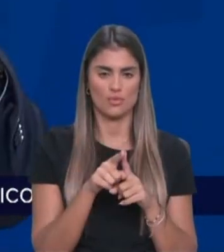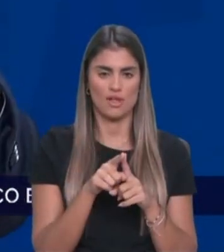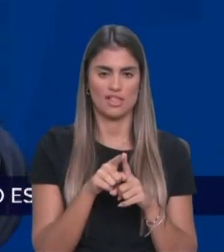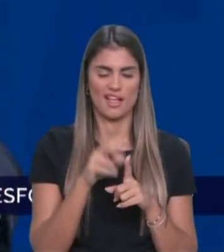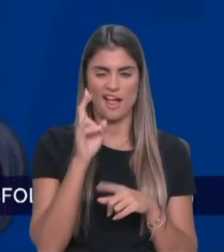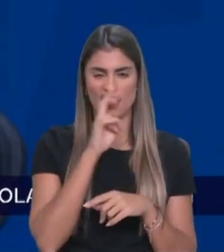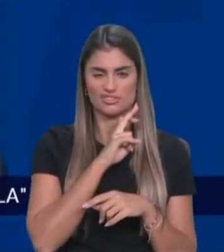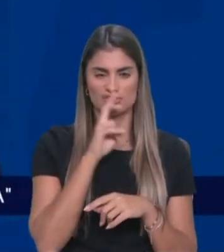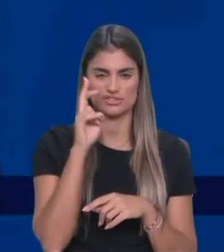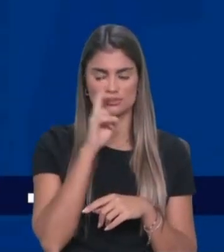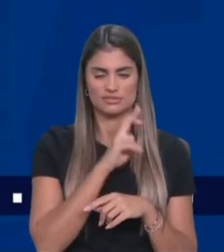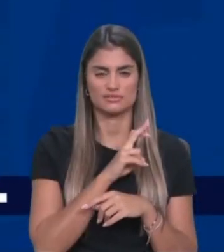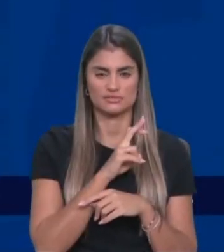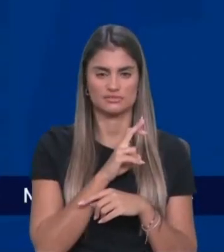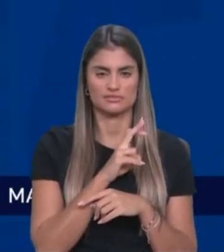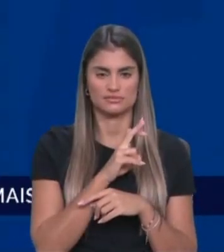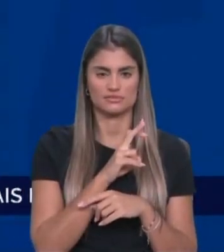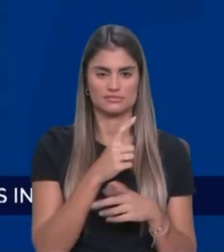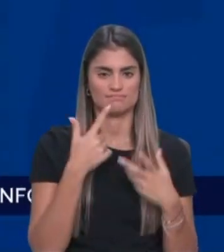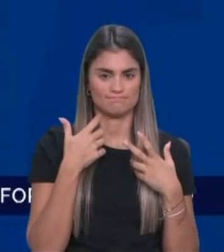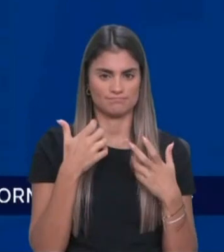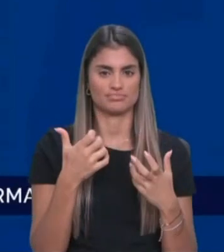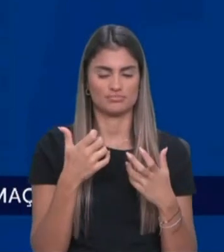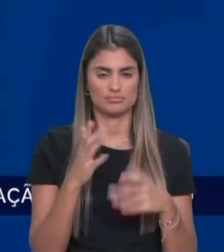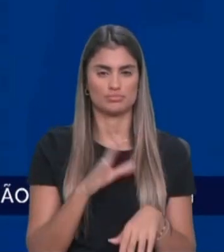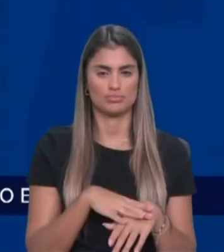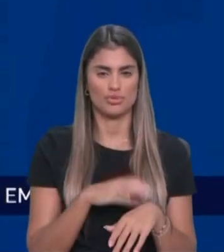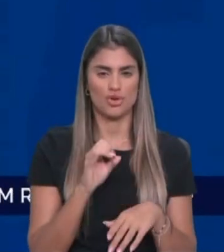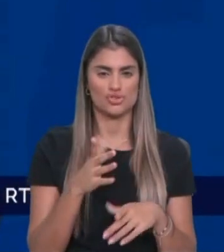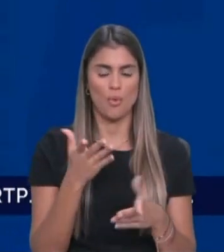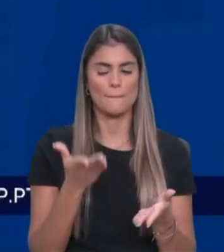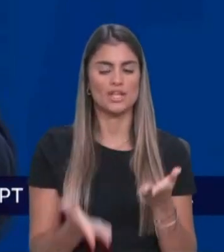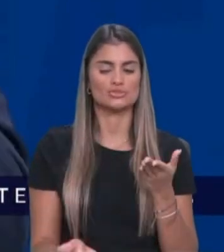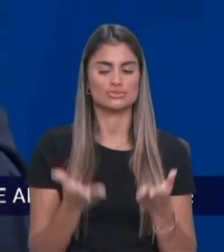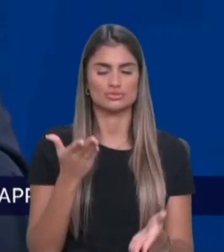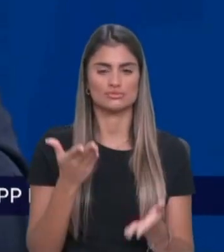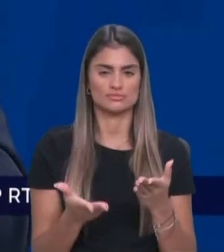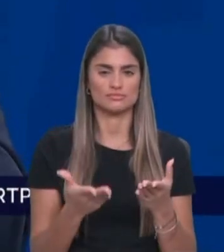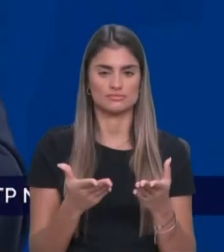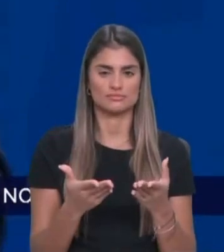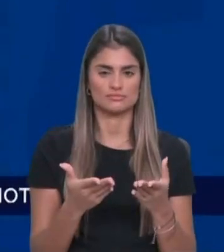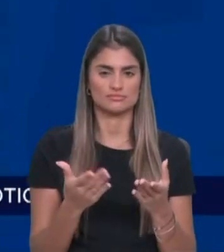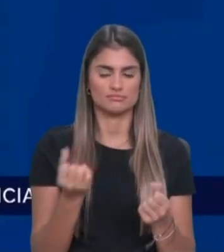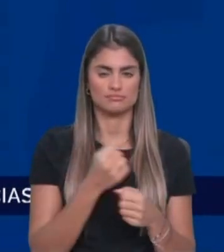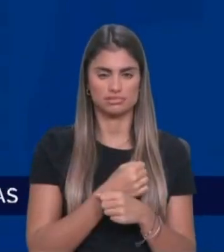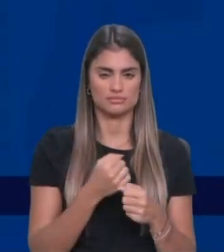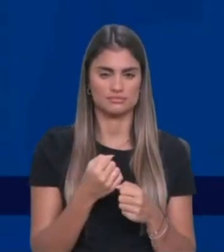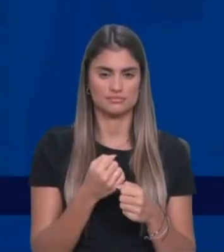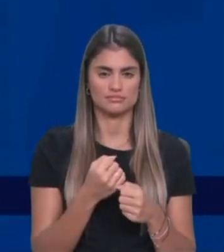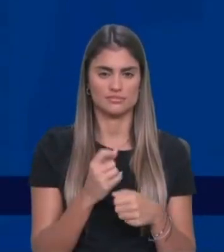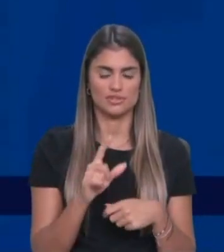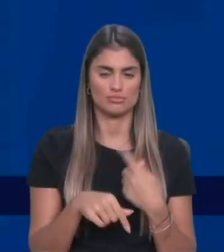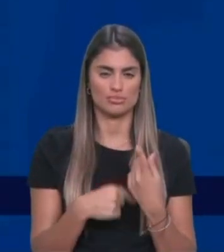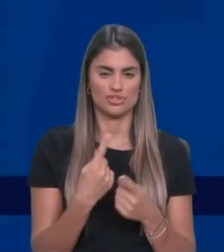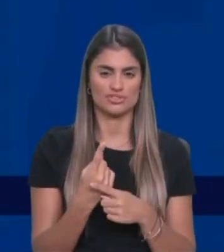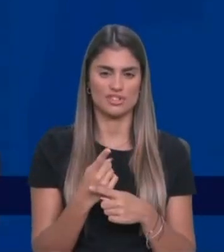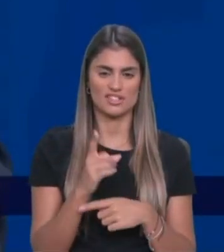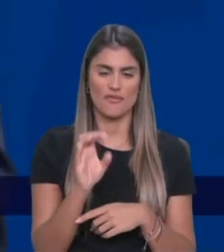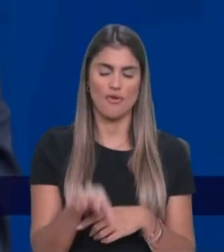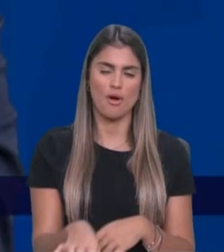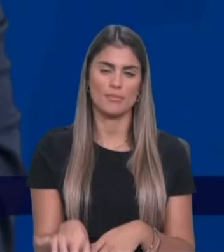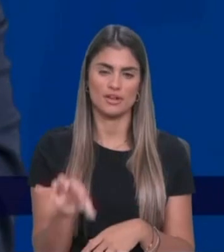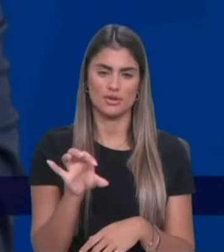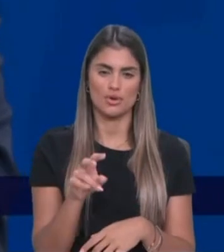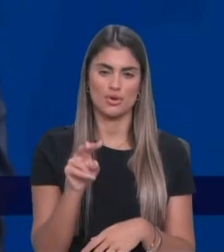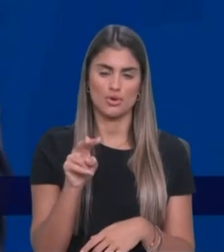gás muito maciças, que devido ao seu próprio peso colapsam e imediatamente tornam-se dessa maneira